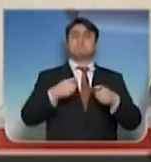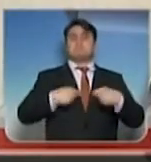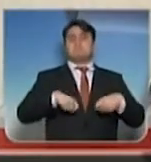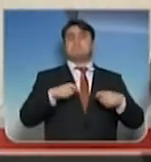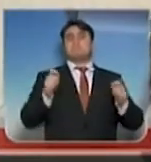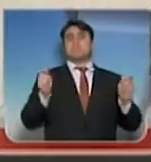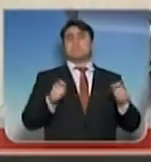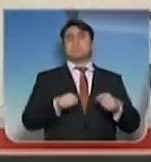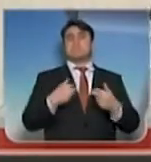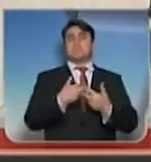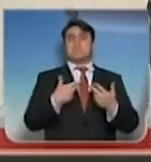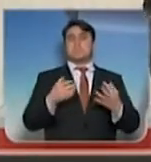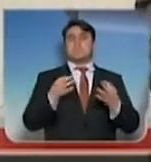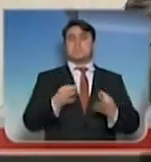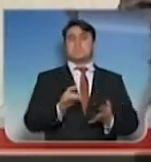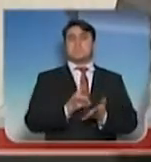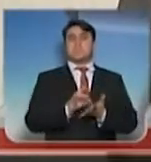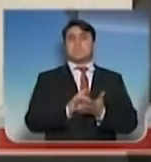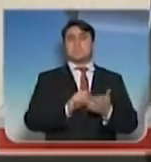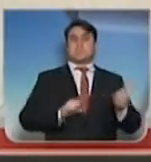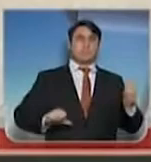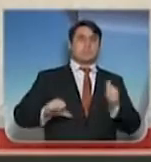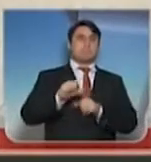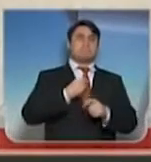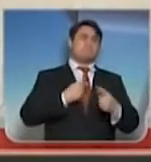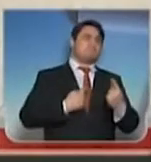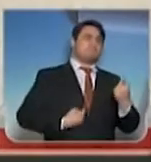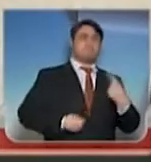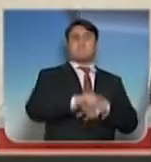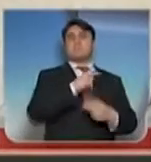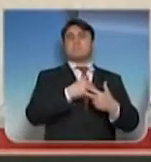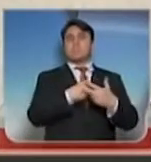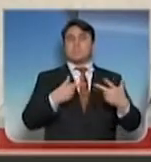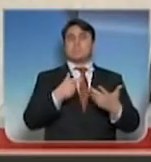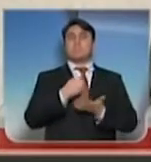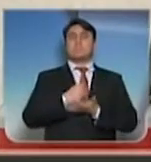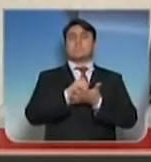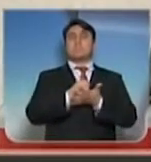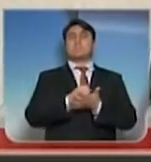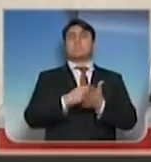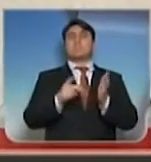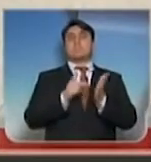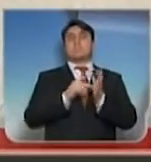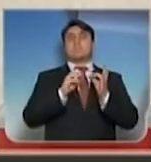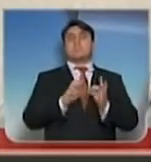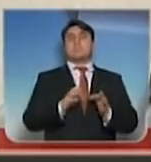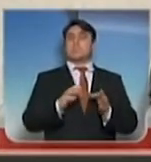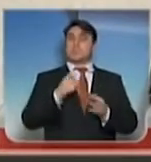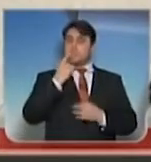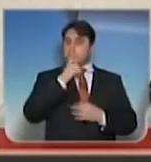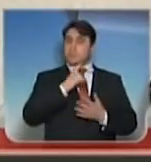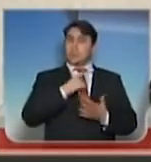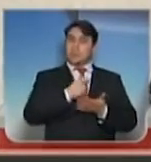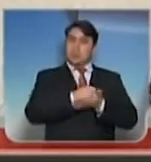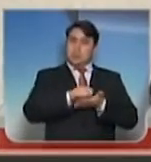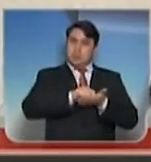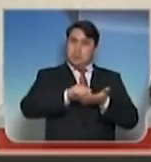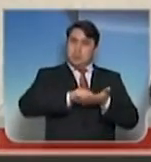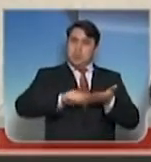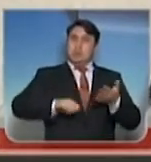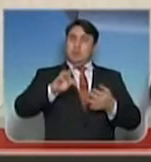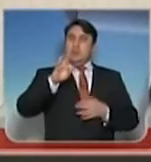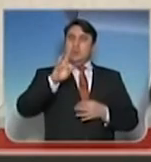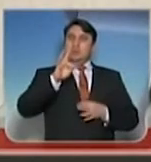merecem esse enquadramento e essa transformação dos seus cargos em cargo de escrevente